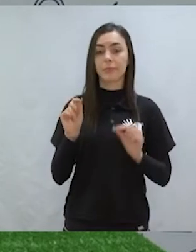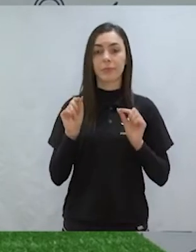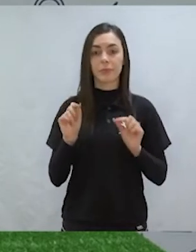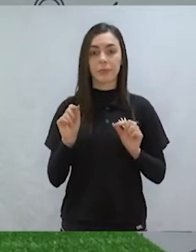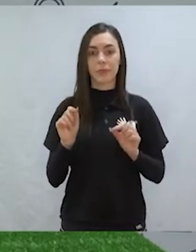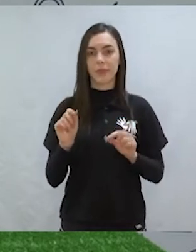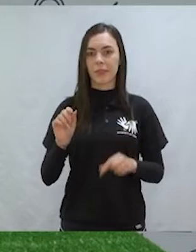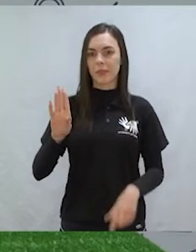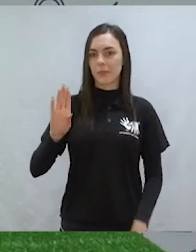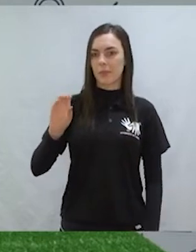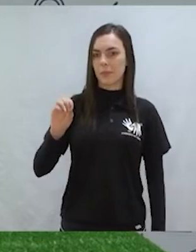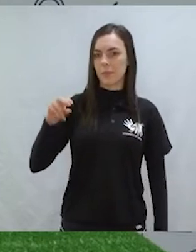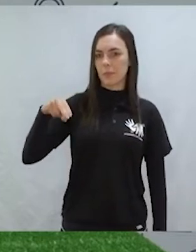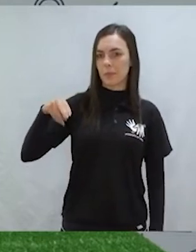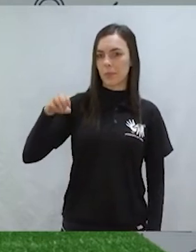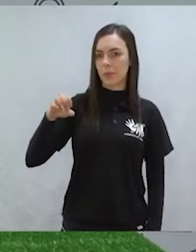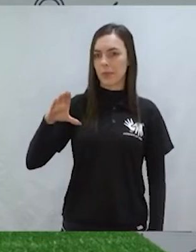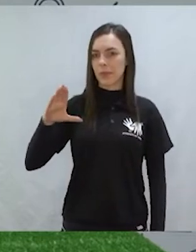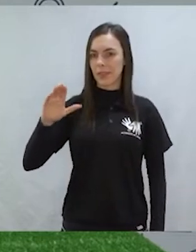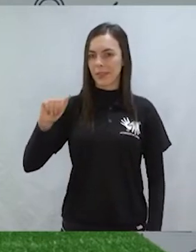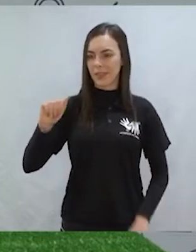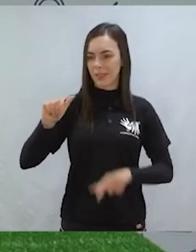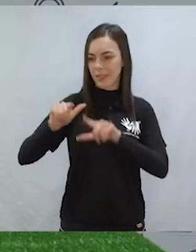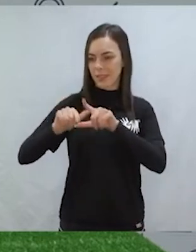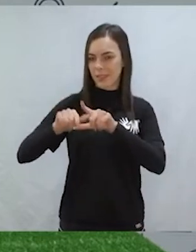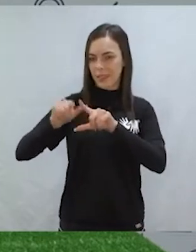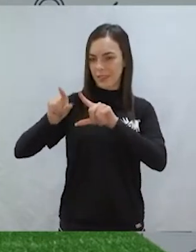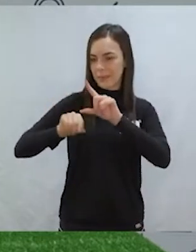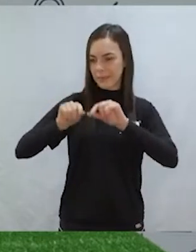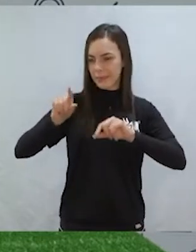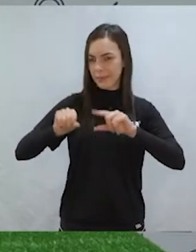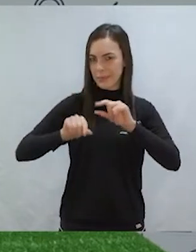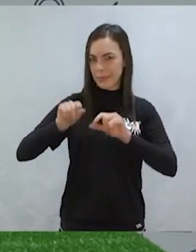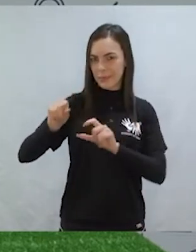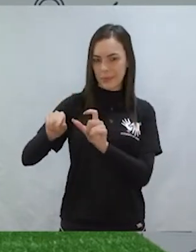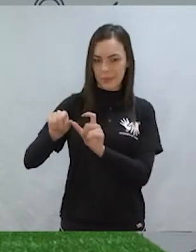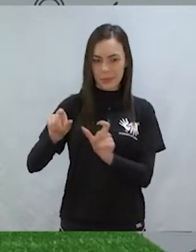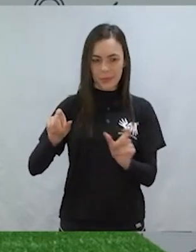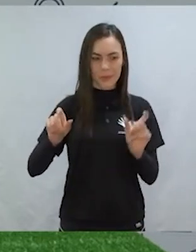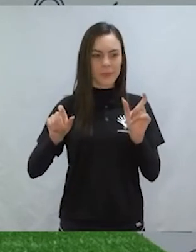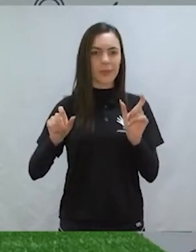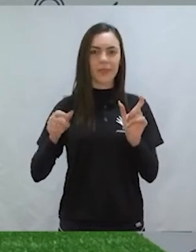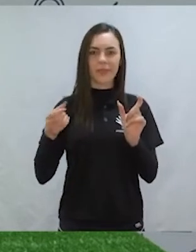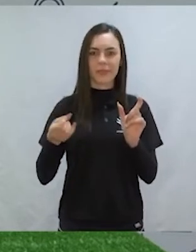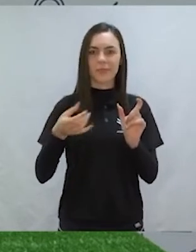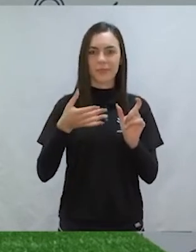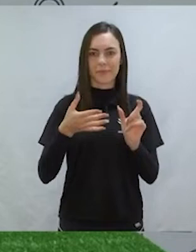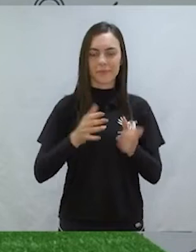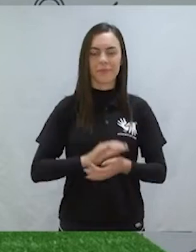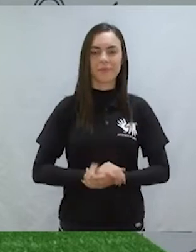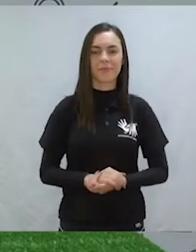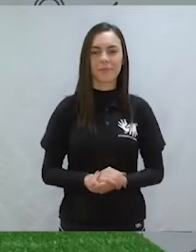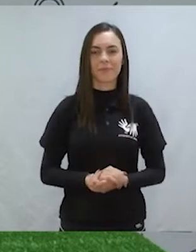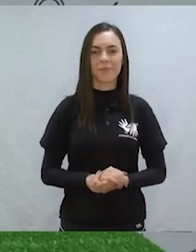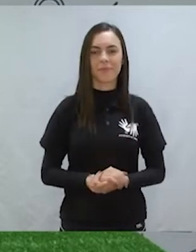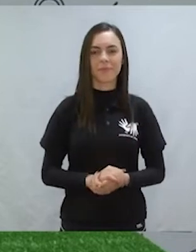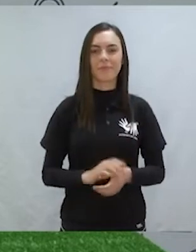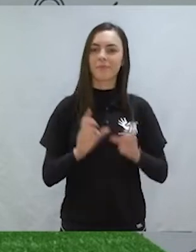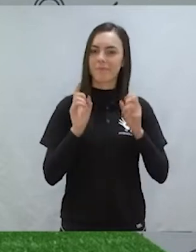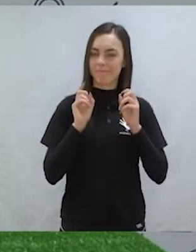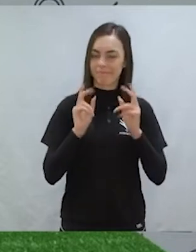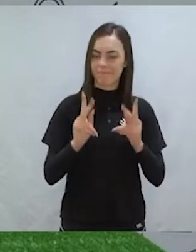da palavra boneca. Nós estamos formando outras palavras.